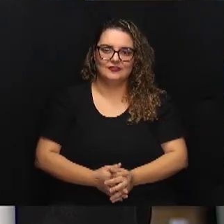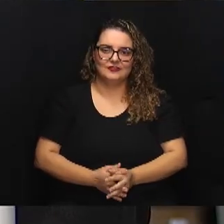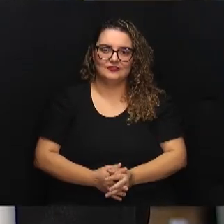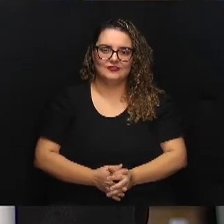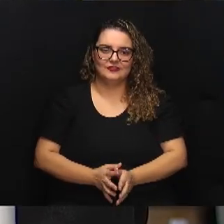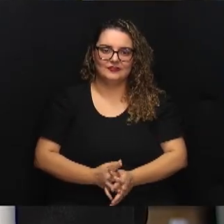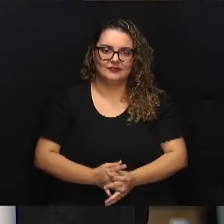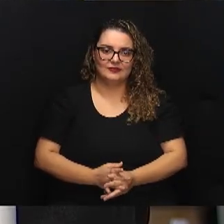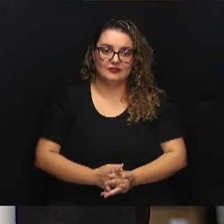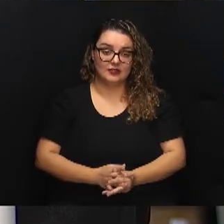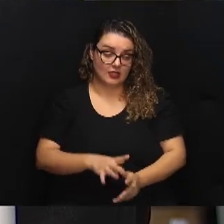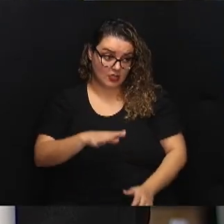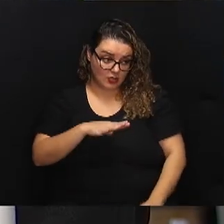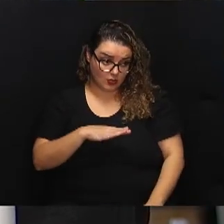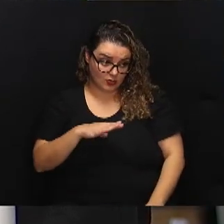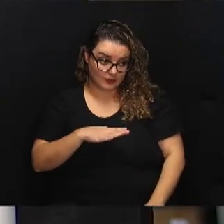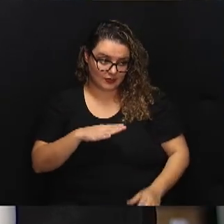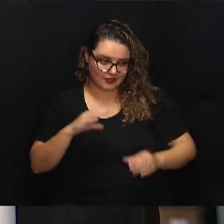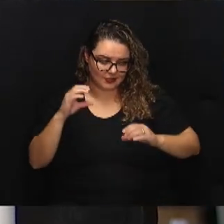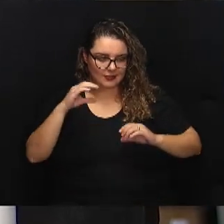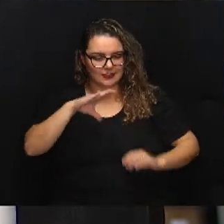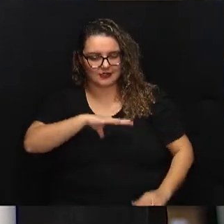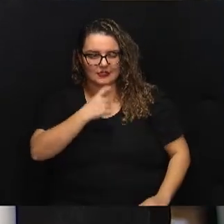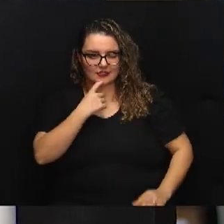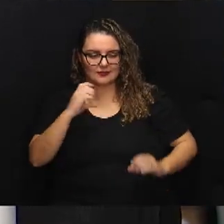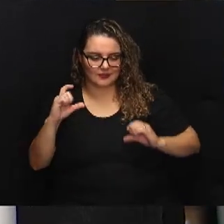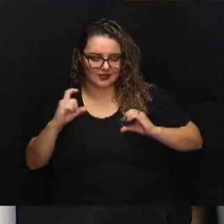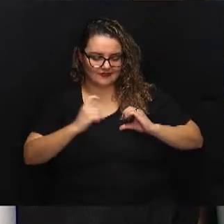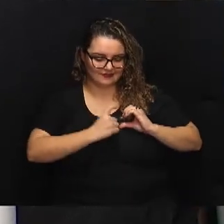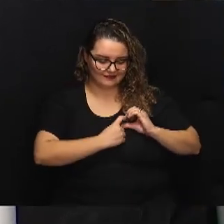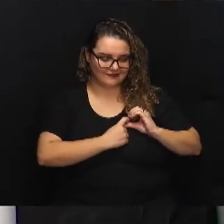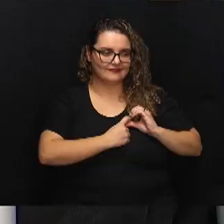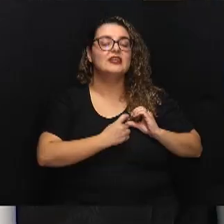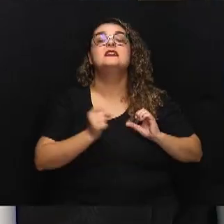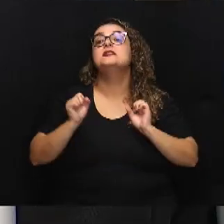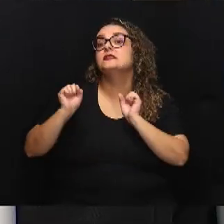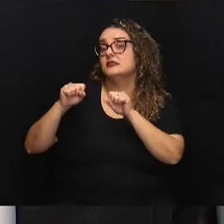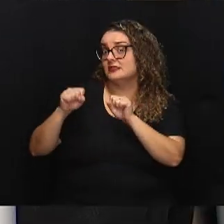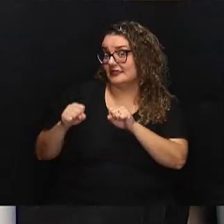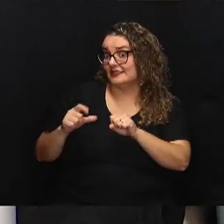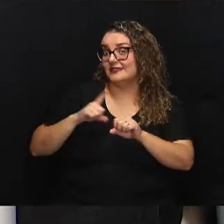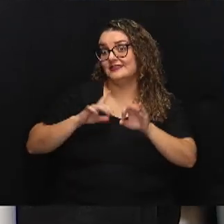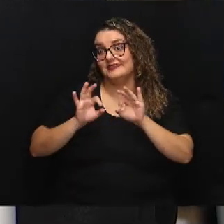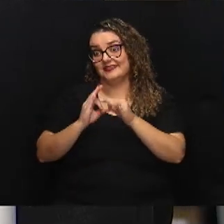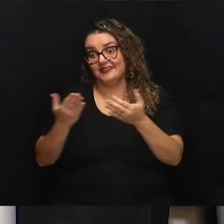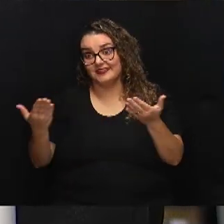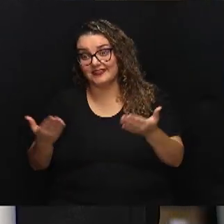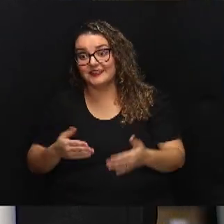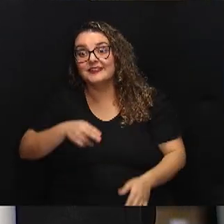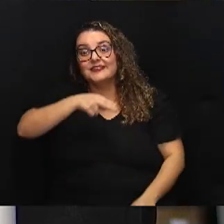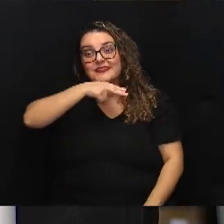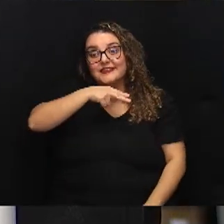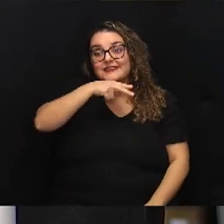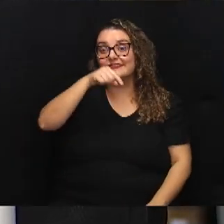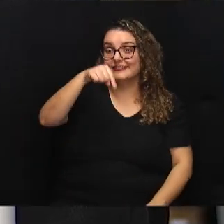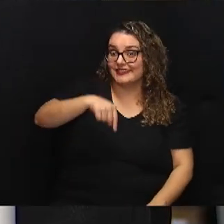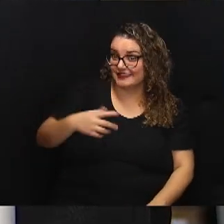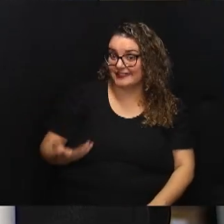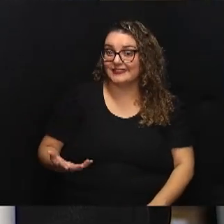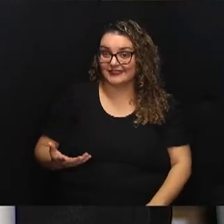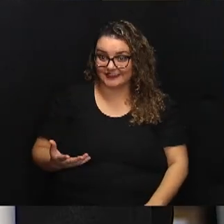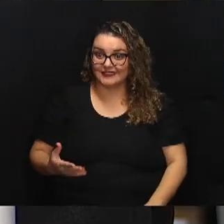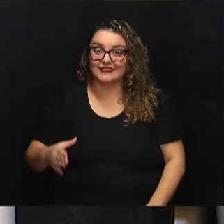É uma cidade que hoje mora no seu coração? Sim, exatamente. Tem família hoje, os netinhos. É